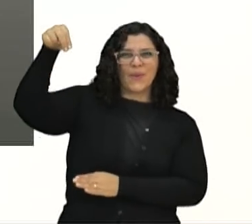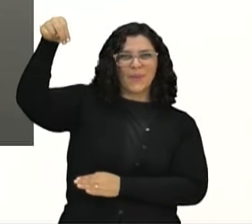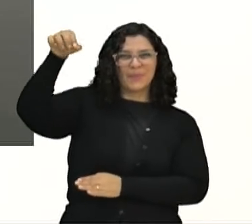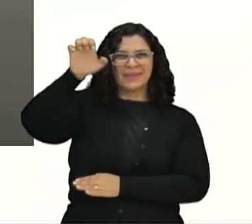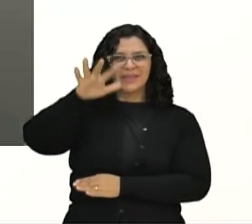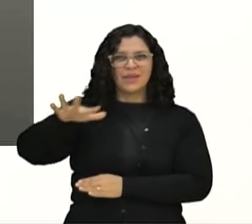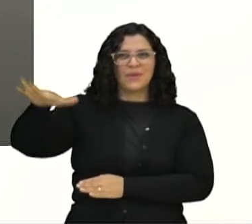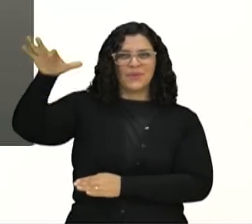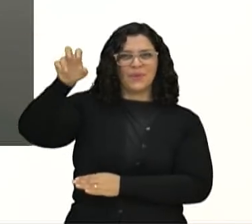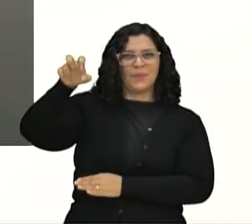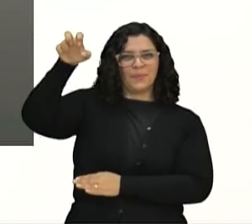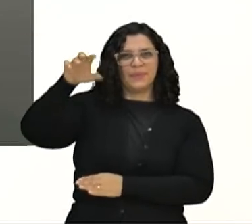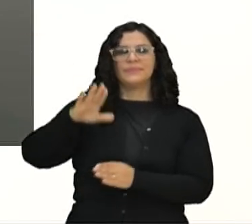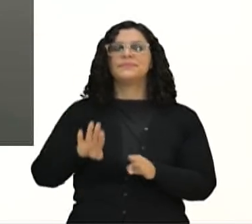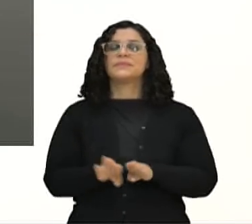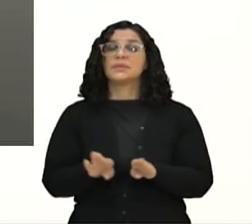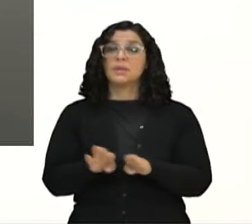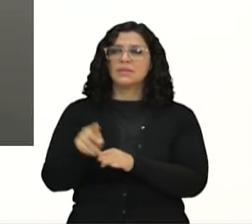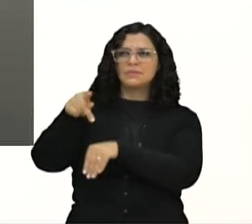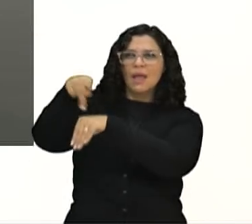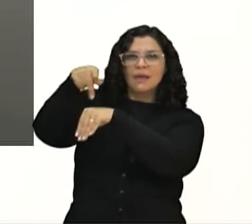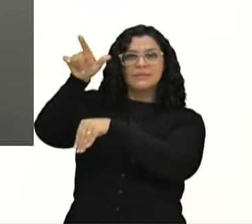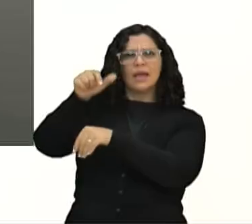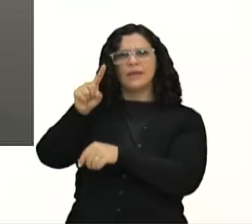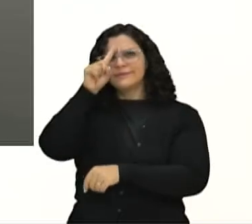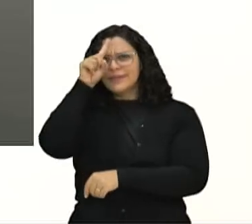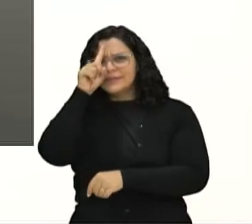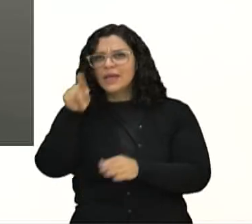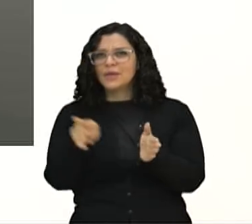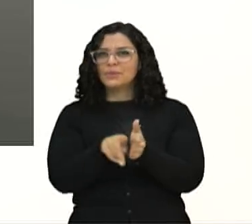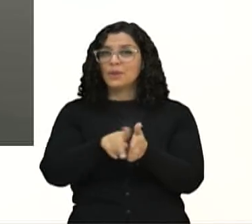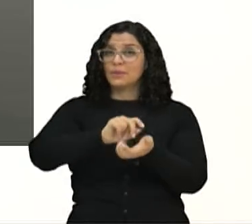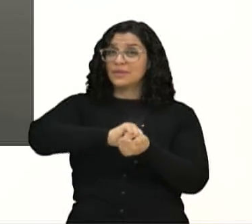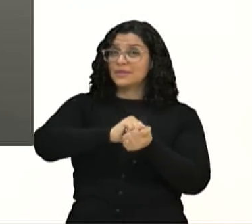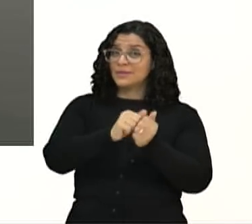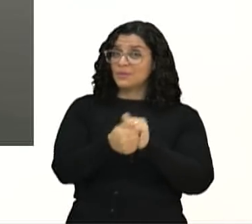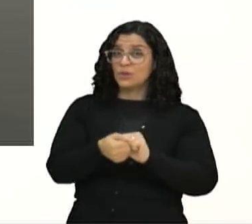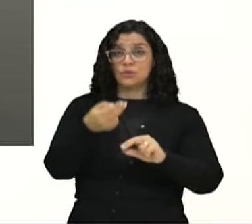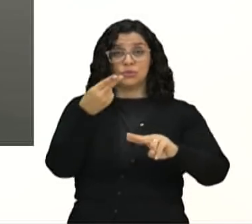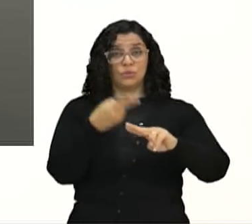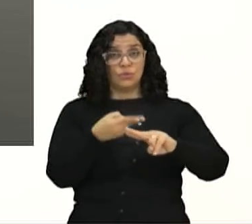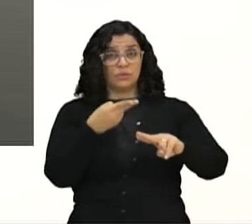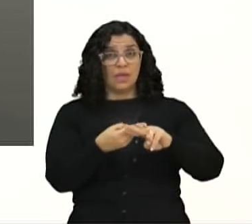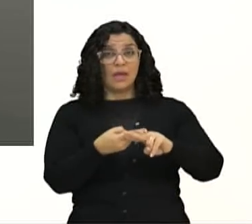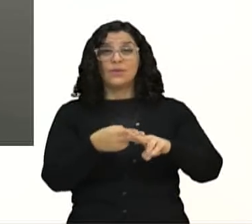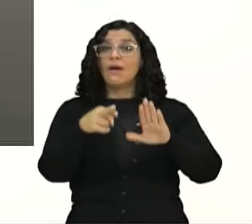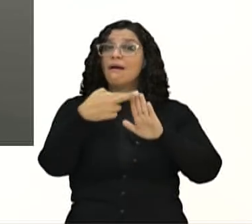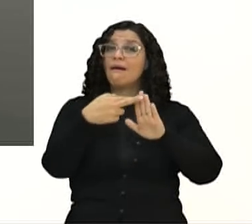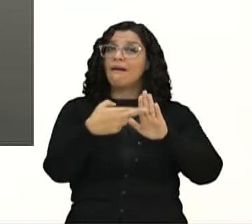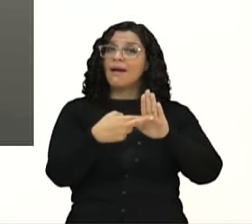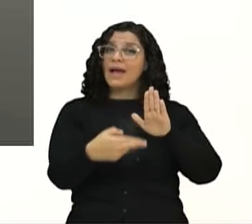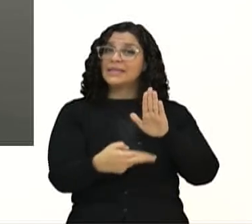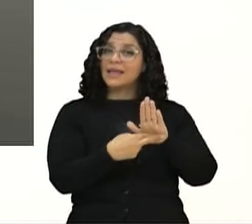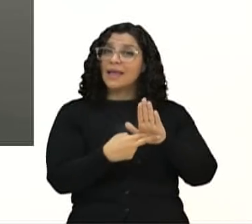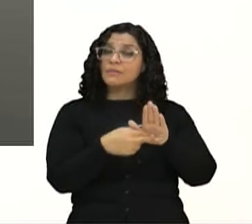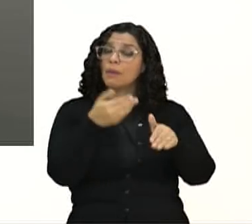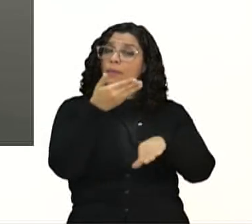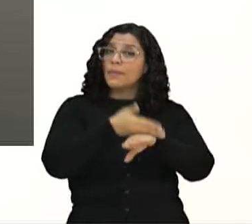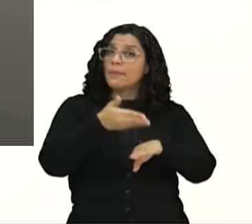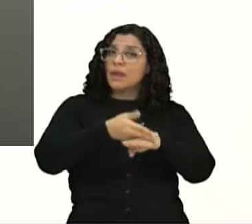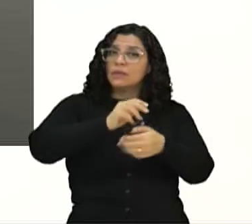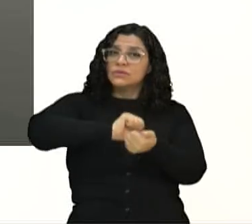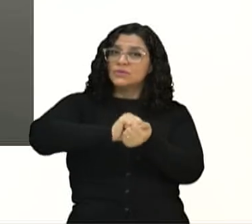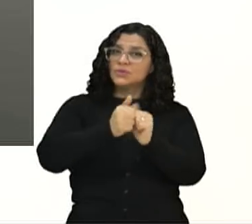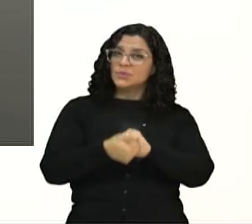norte da Europa, né? Aqueles países, né? Então, eles usaram a orientação como um esporte, como